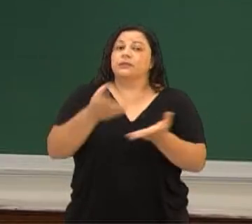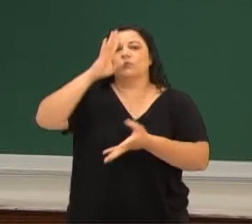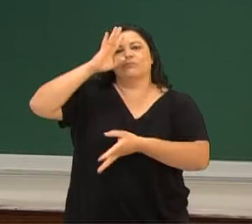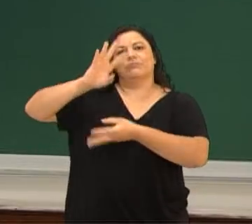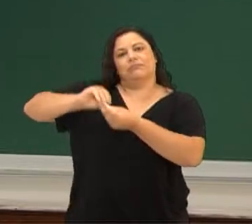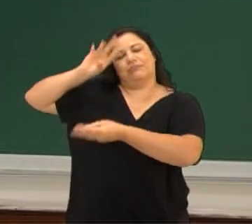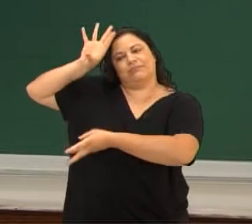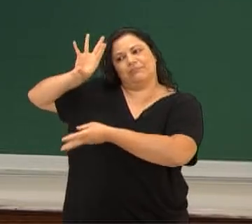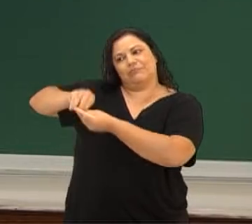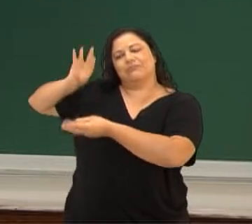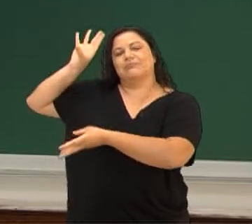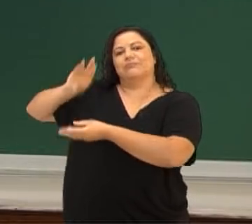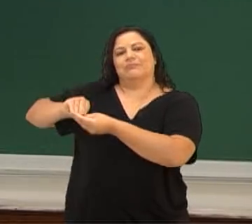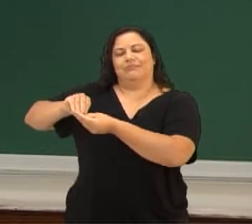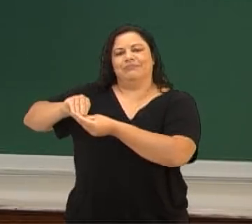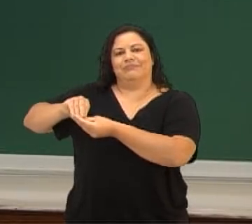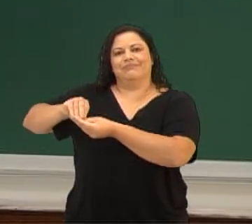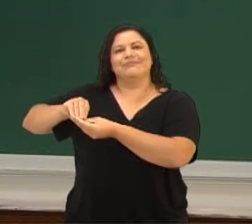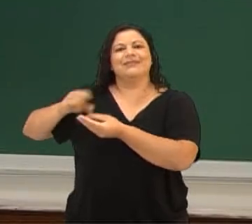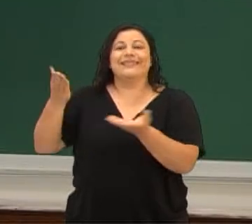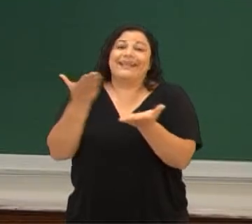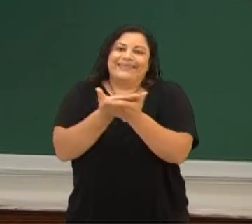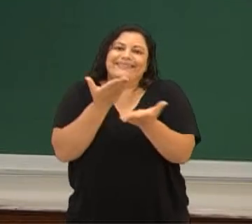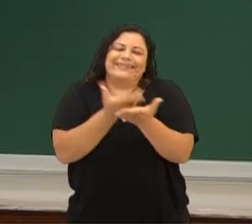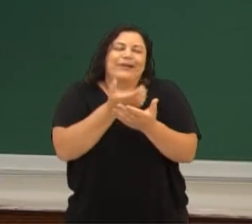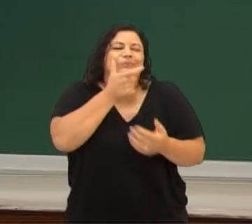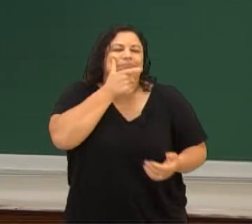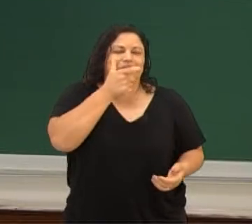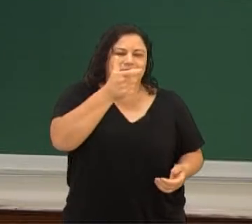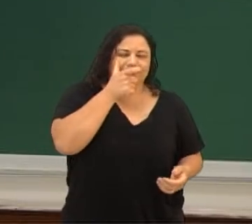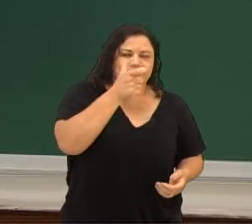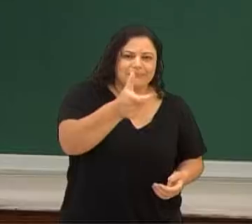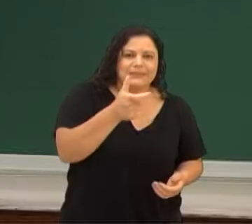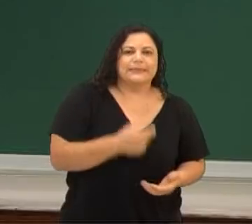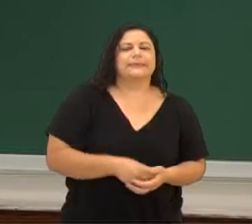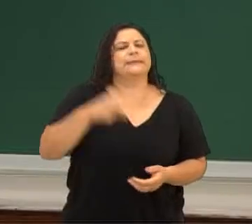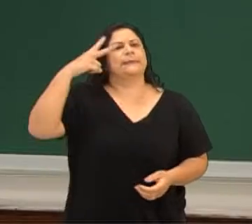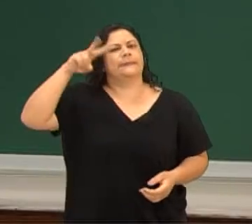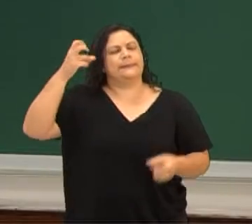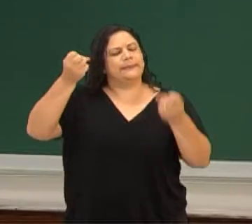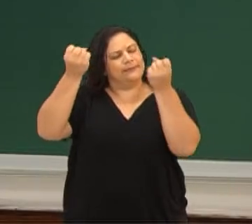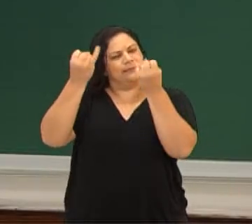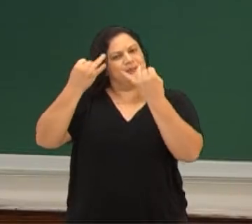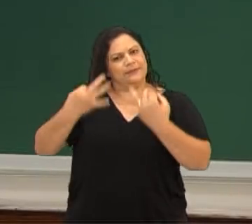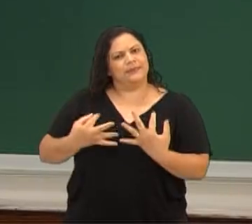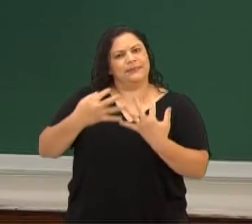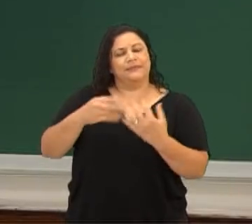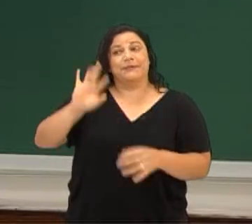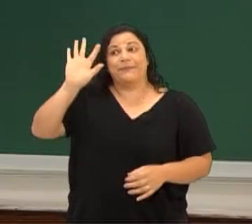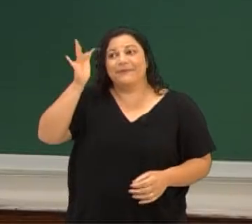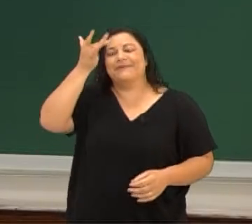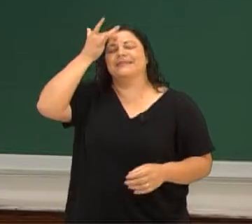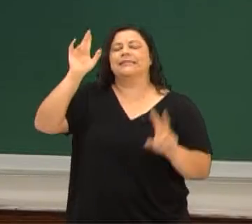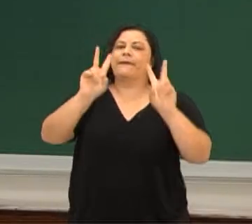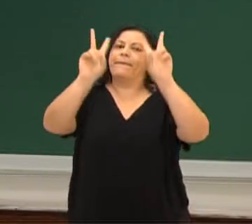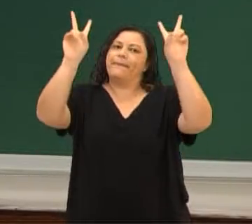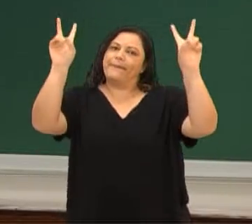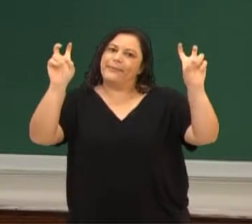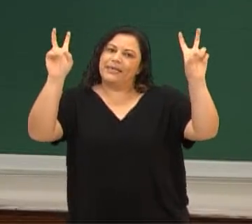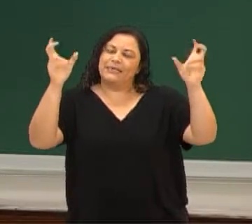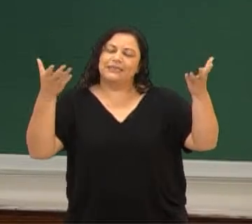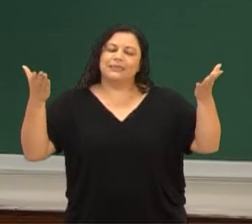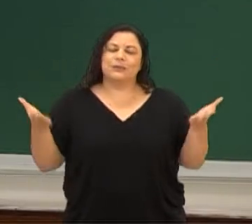essa retomada aí nessa aula. Interessante, né? Para a gente falar mais um pouco sobre esse tema, para fixar bem esse assunto aí.